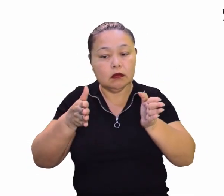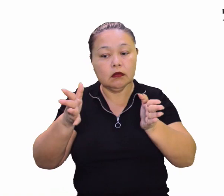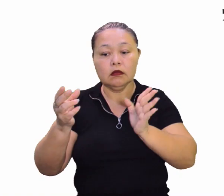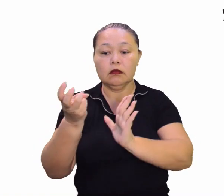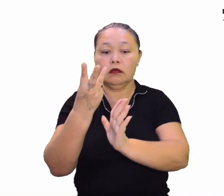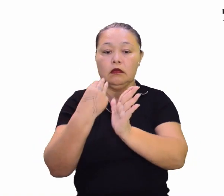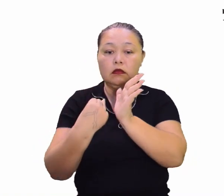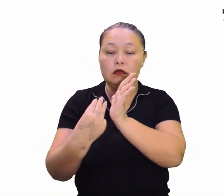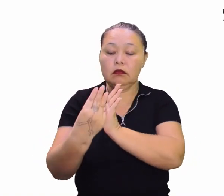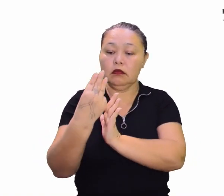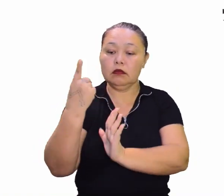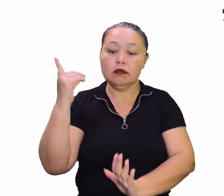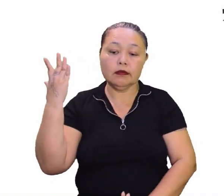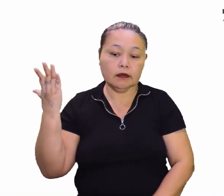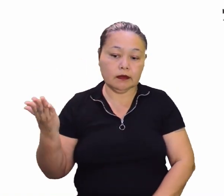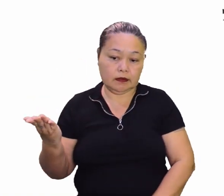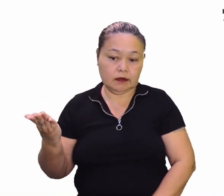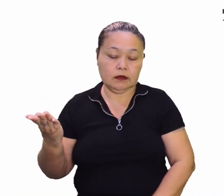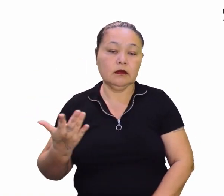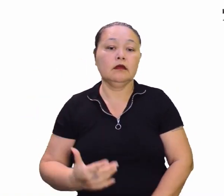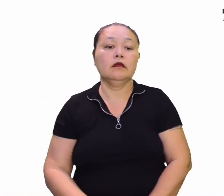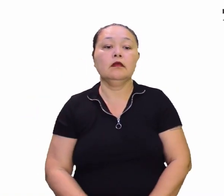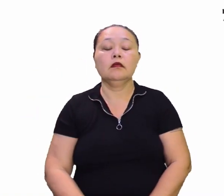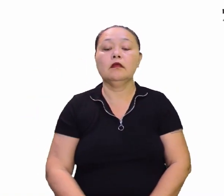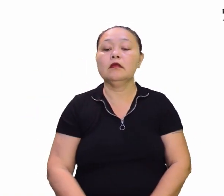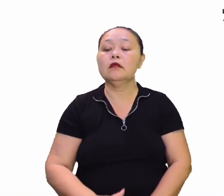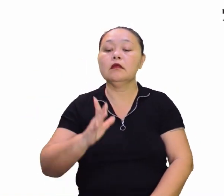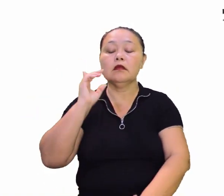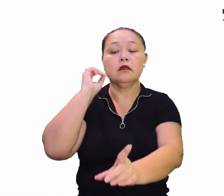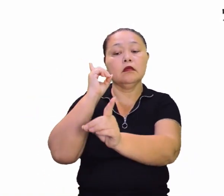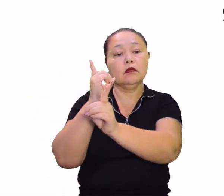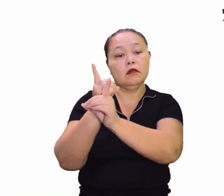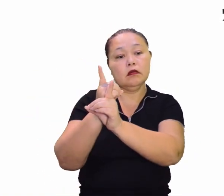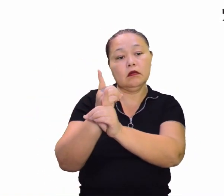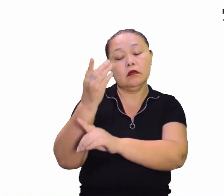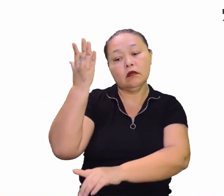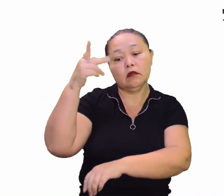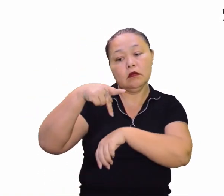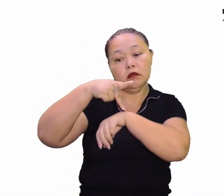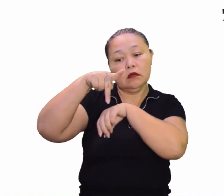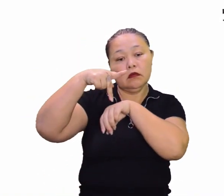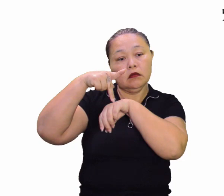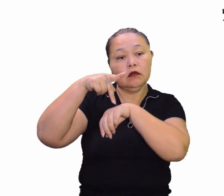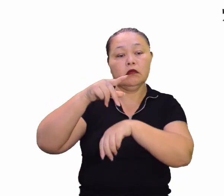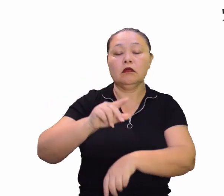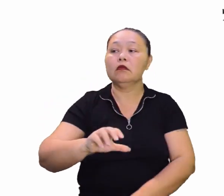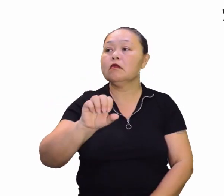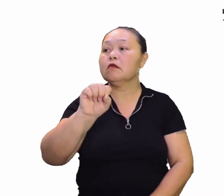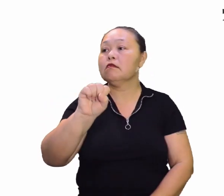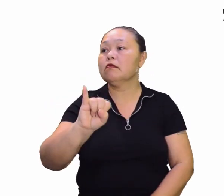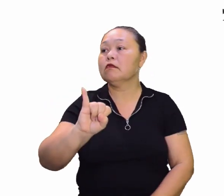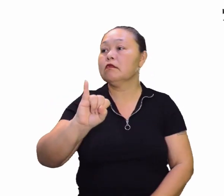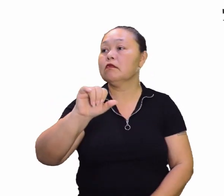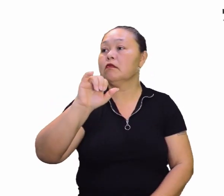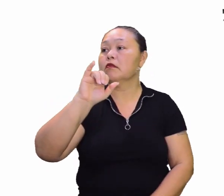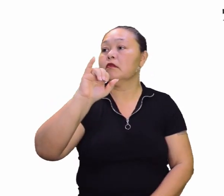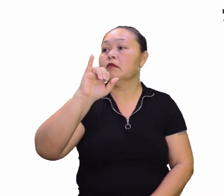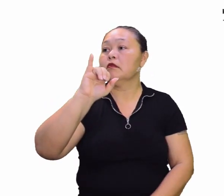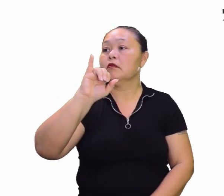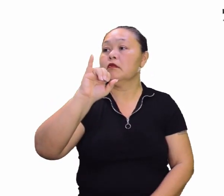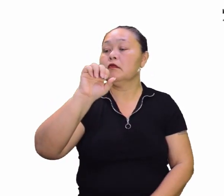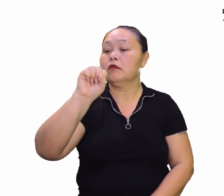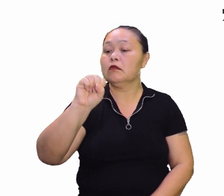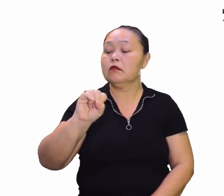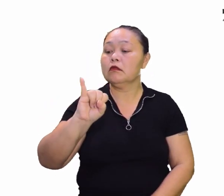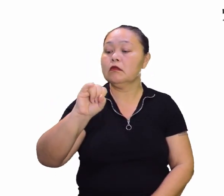Tá aí, então, o mapa, né? A gente vê aí a Singapura. Localização aqui de Singapura. Certo,